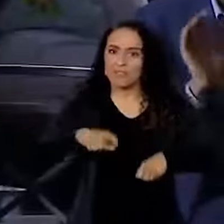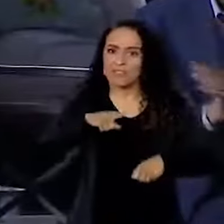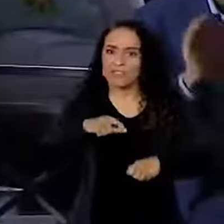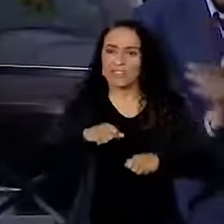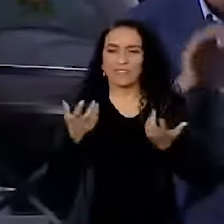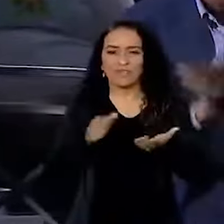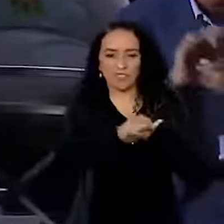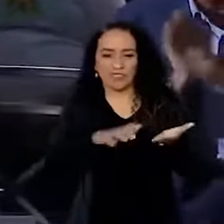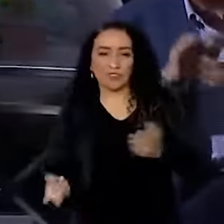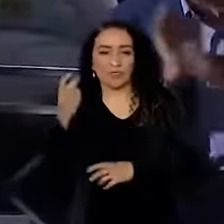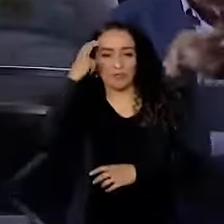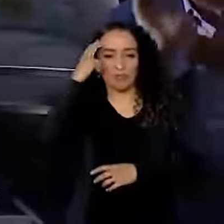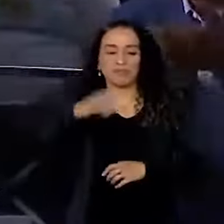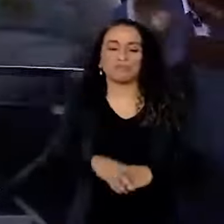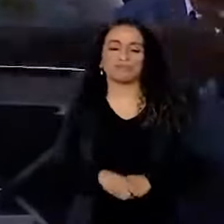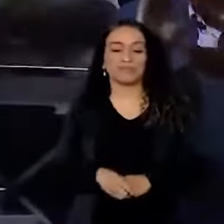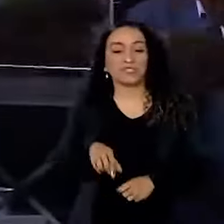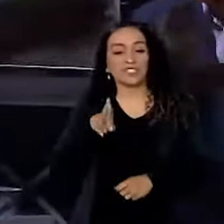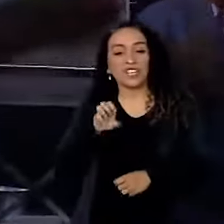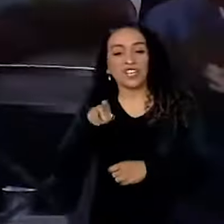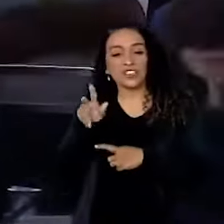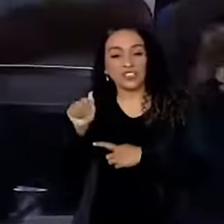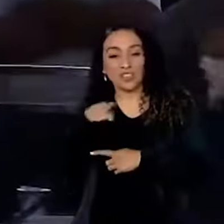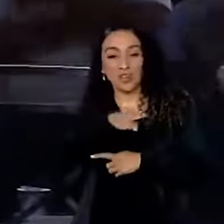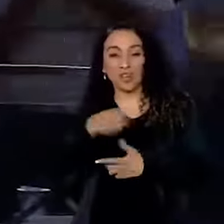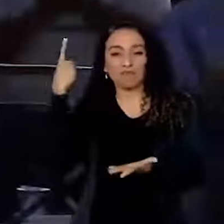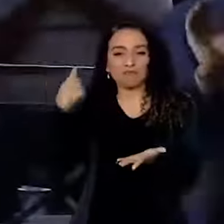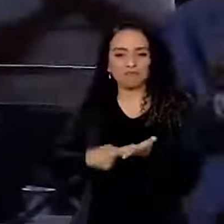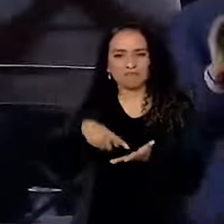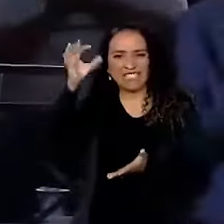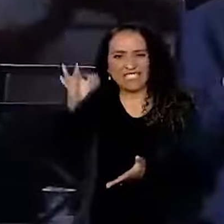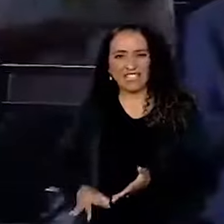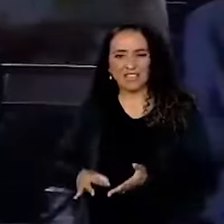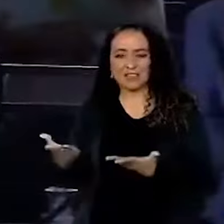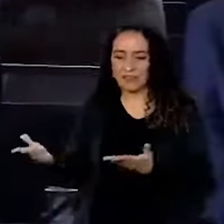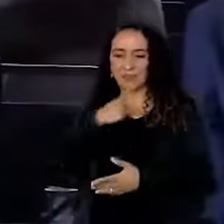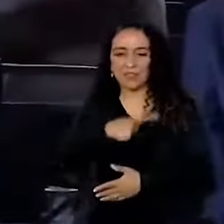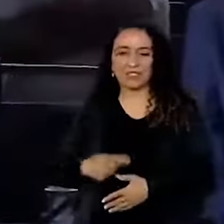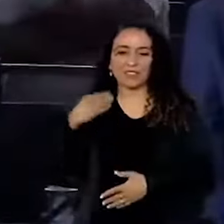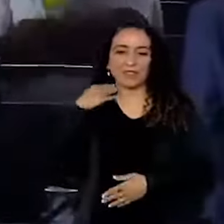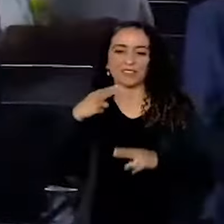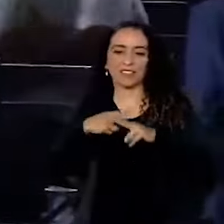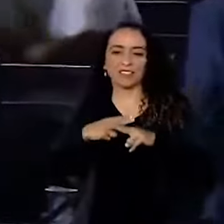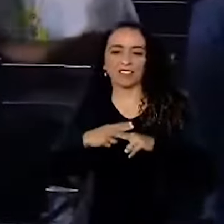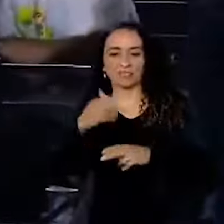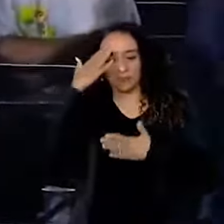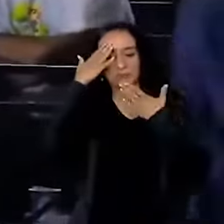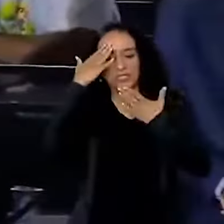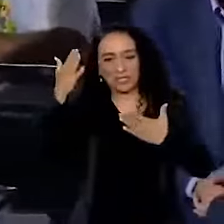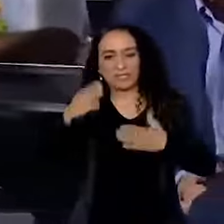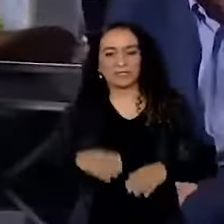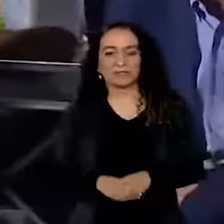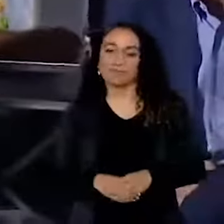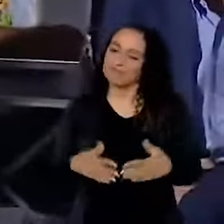atividade cultural. Regina, está um compromisso feito com o nosso presidente da Caixa. Obrigado, Carlos.